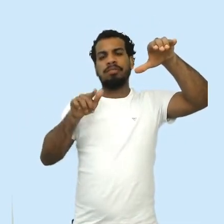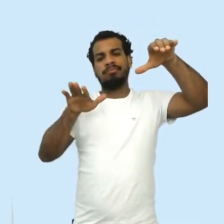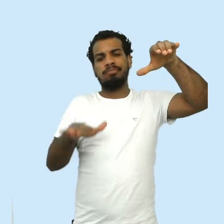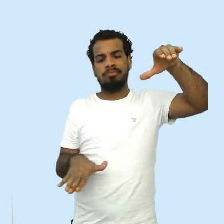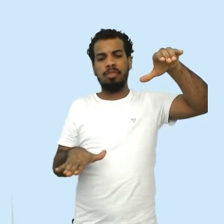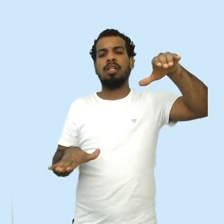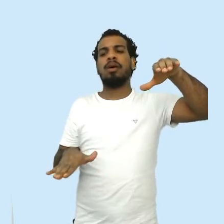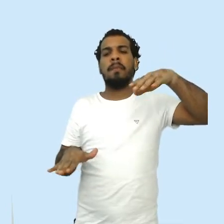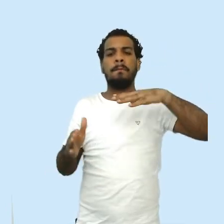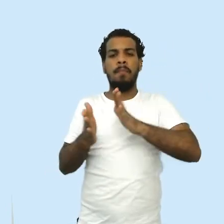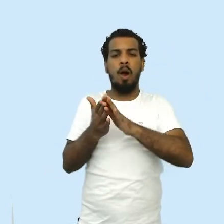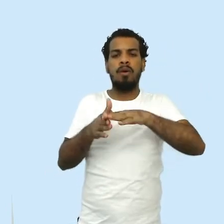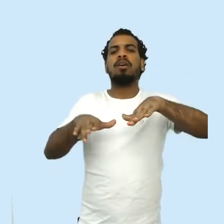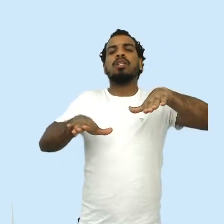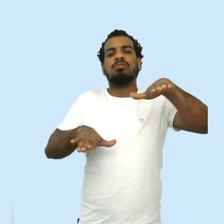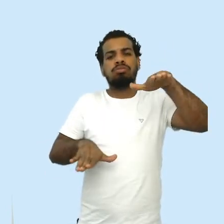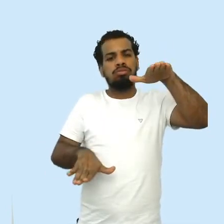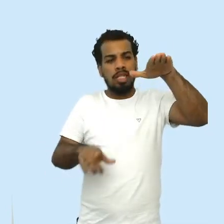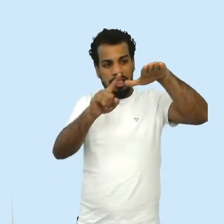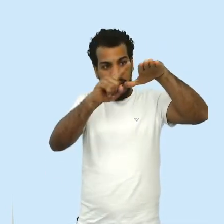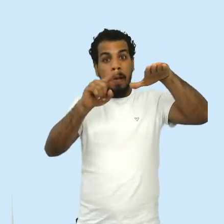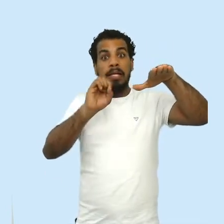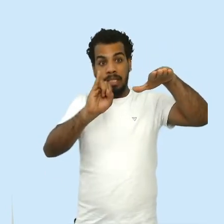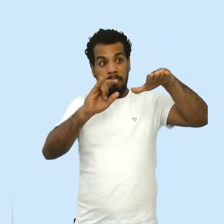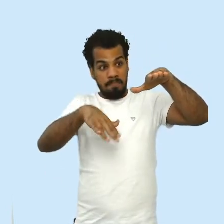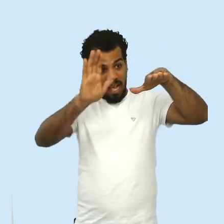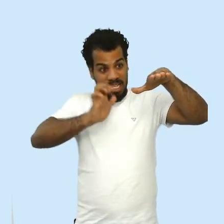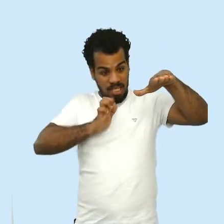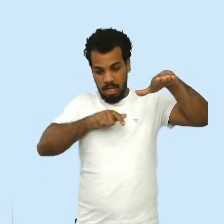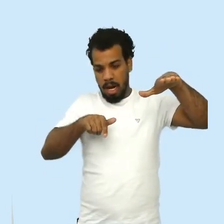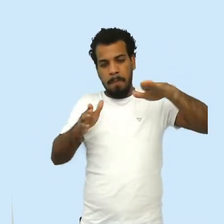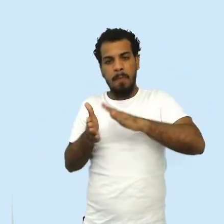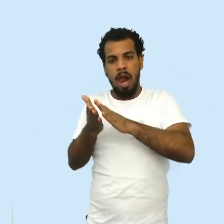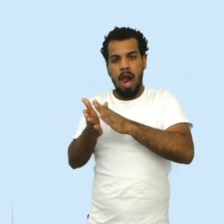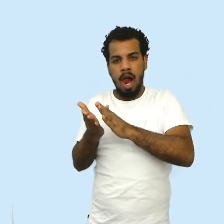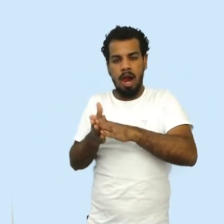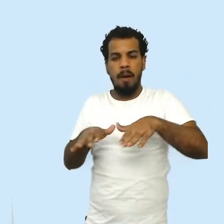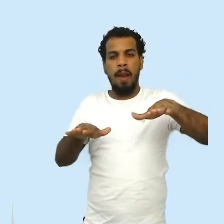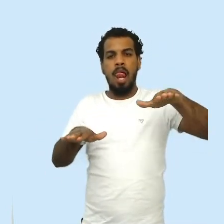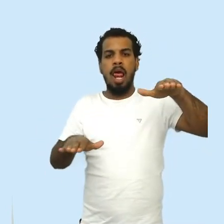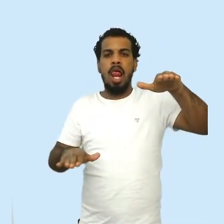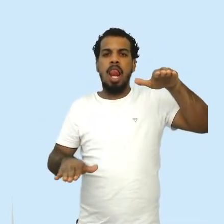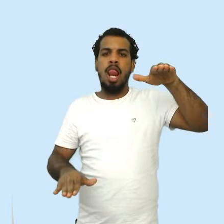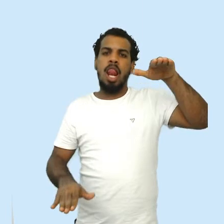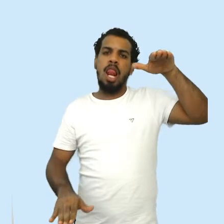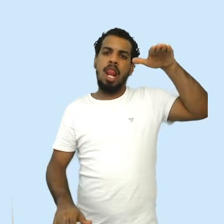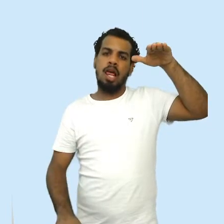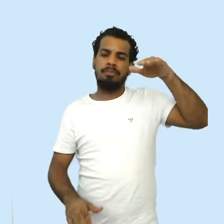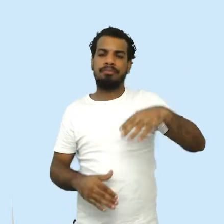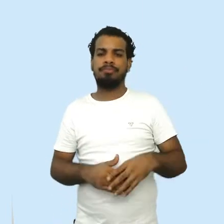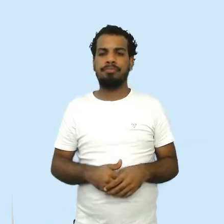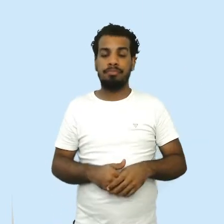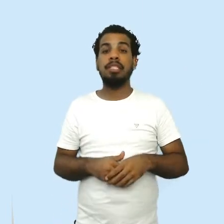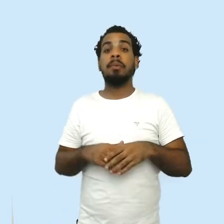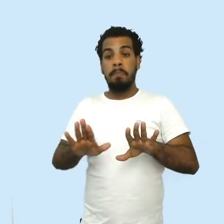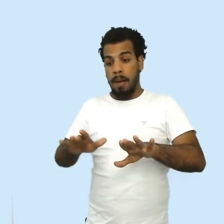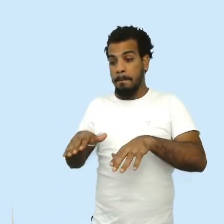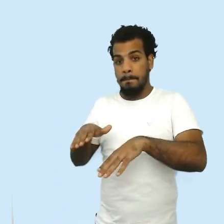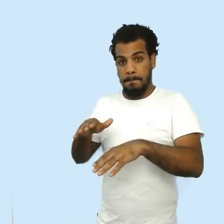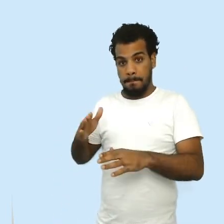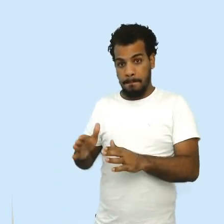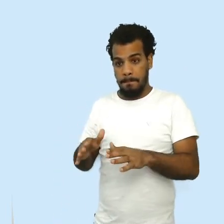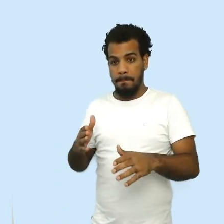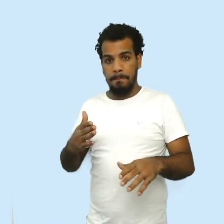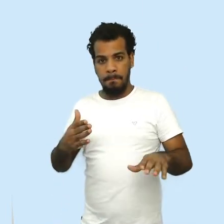ricas e de pessoas muito pobres. E ele separa esse grupo de pessoas muito pobres também em dois grupos, entre aquelas pessoas